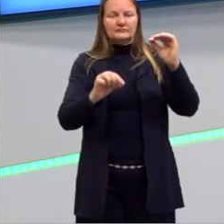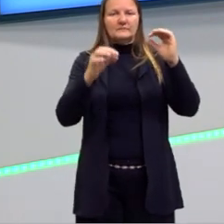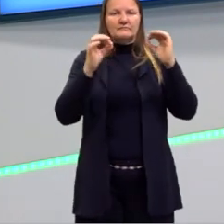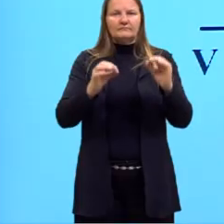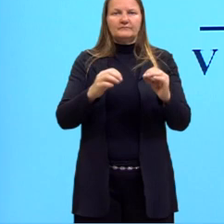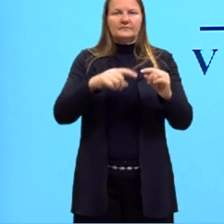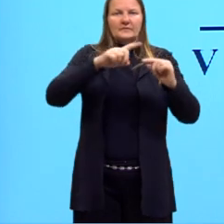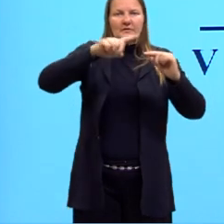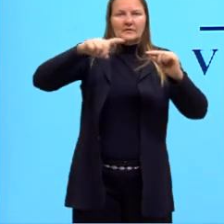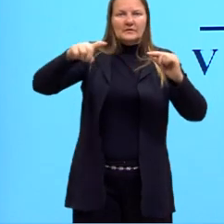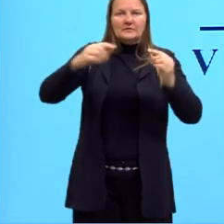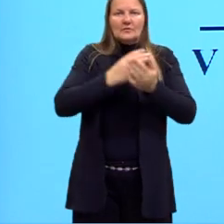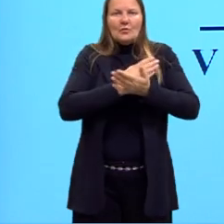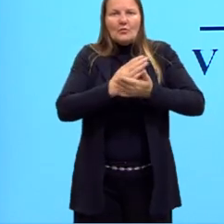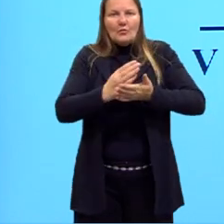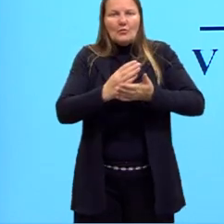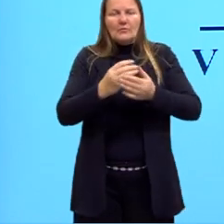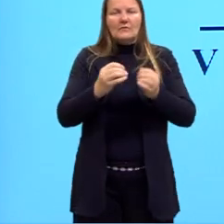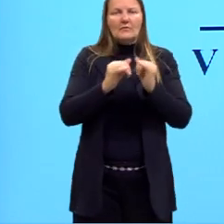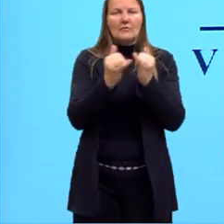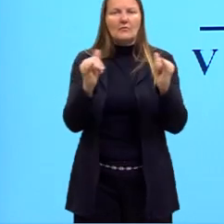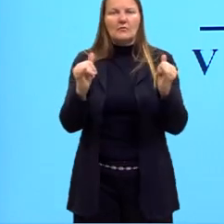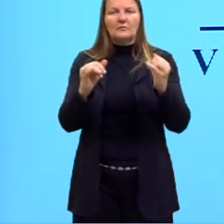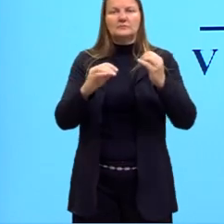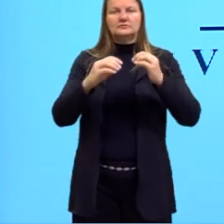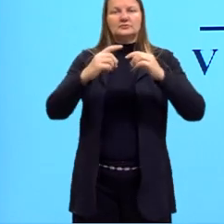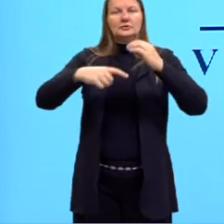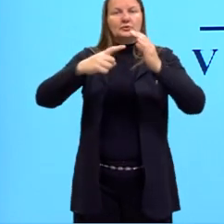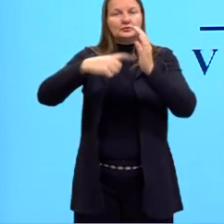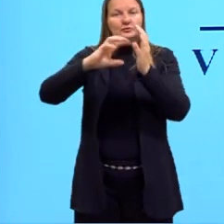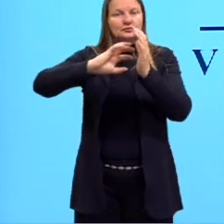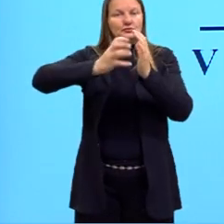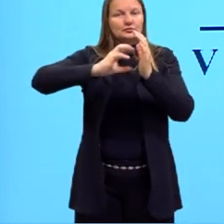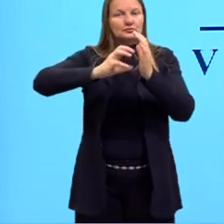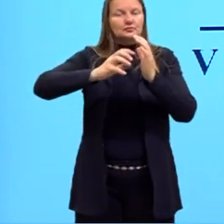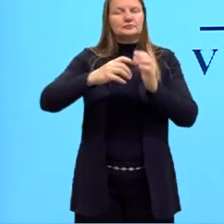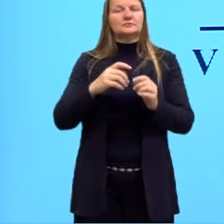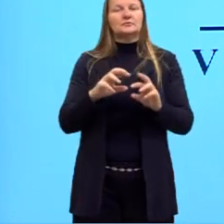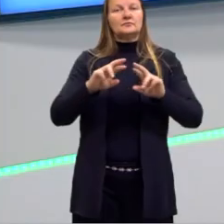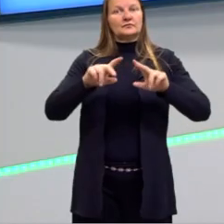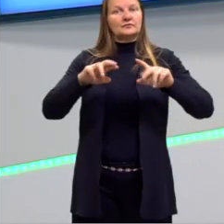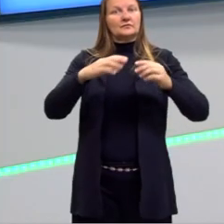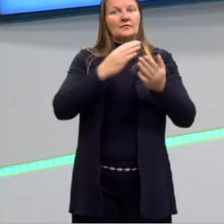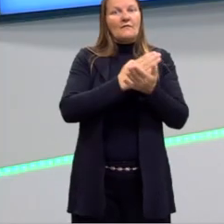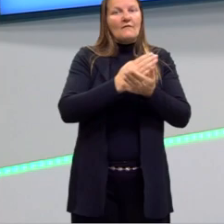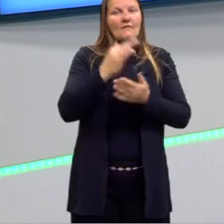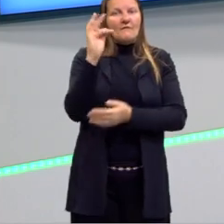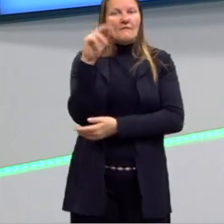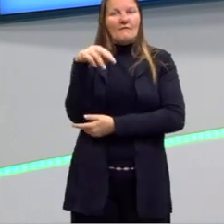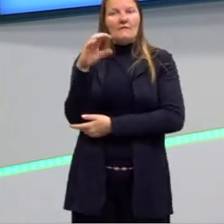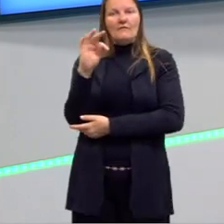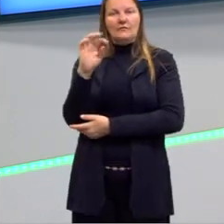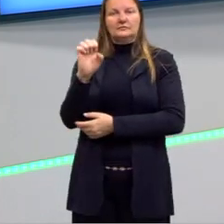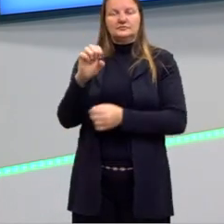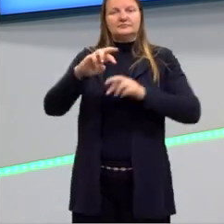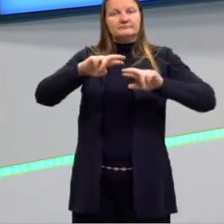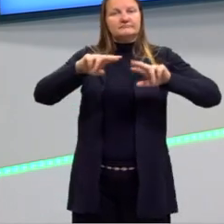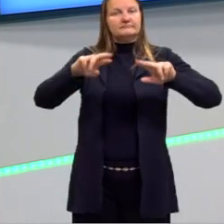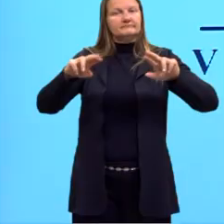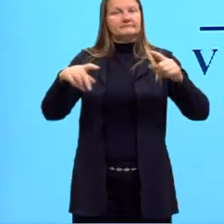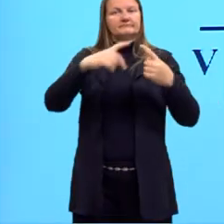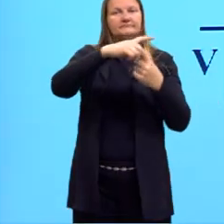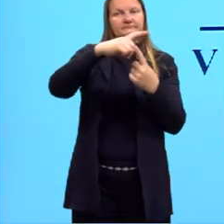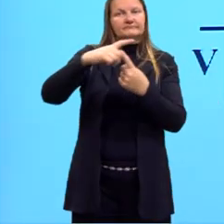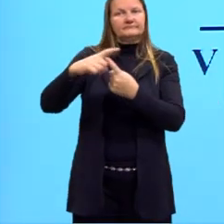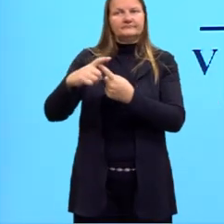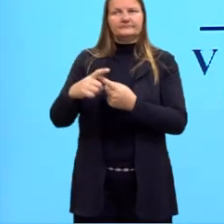é uma resistência uma corrente é um gerador é isso que importa para gente tá Tá bom então nesse